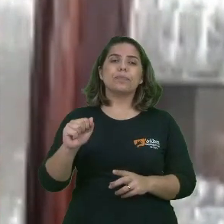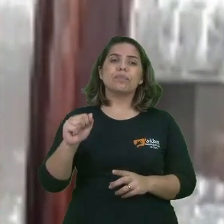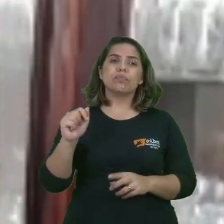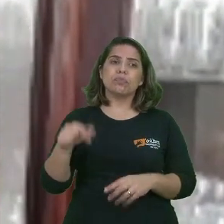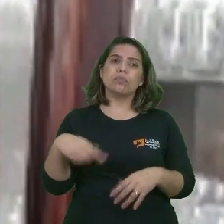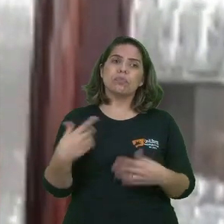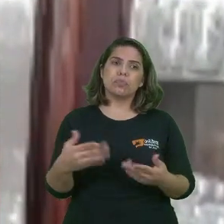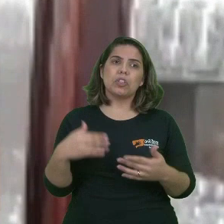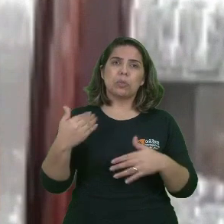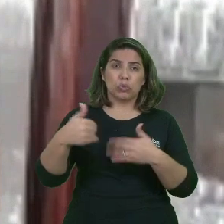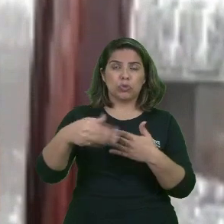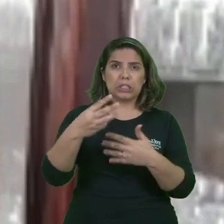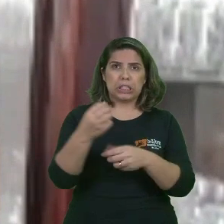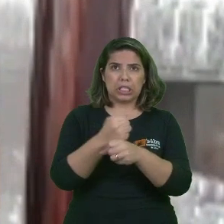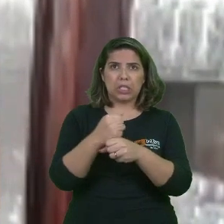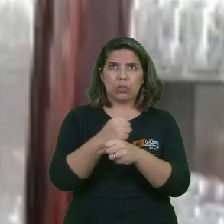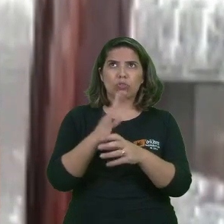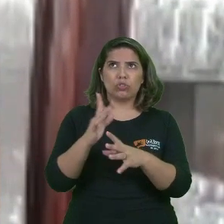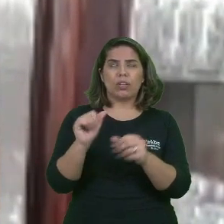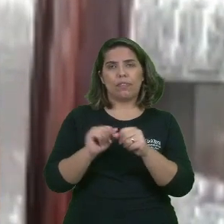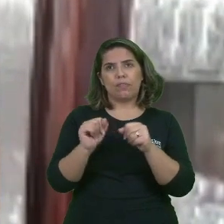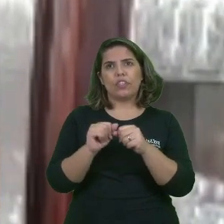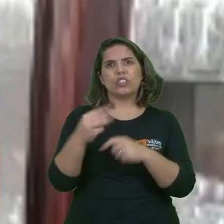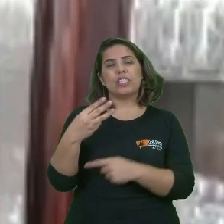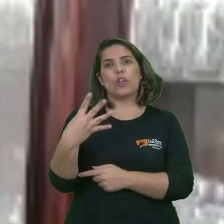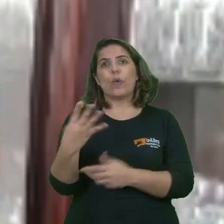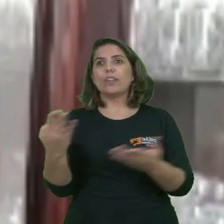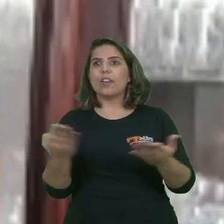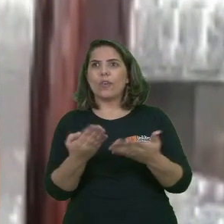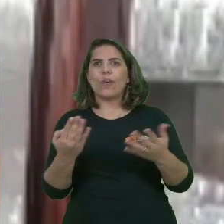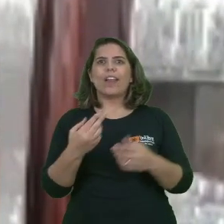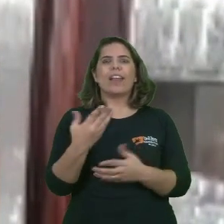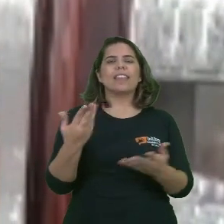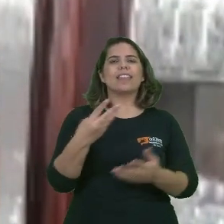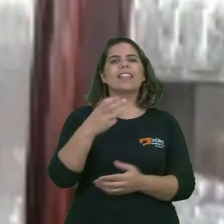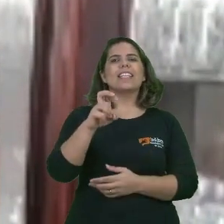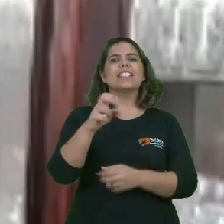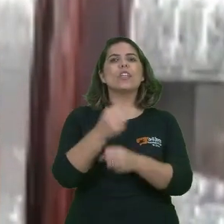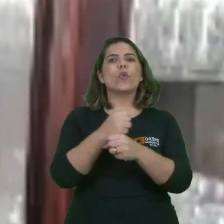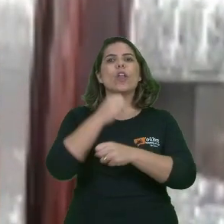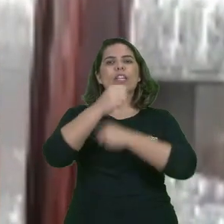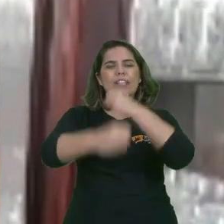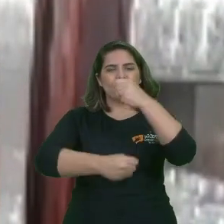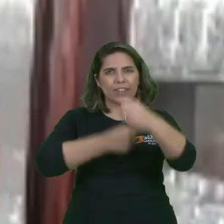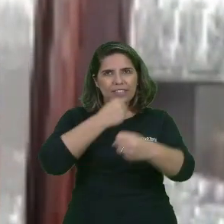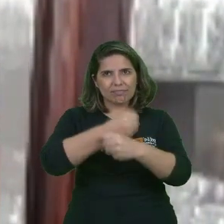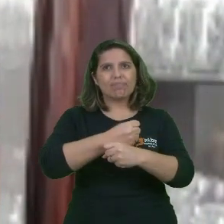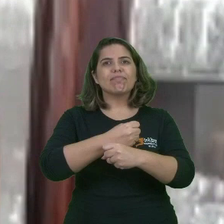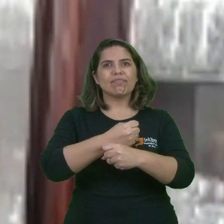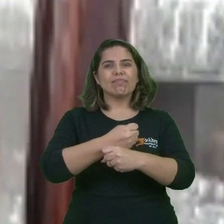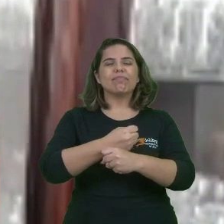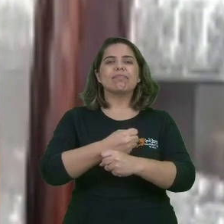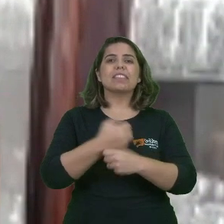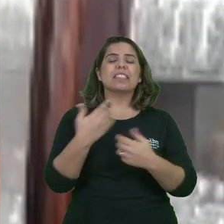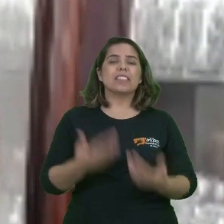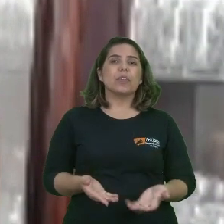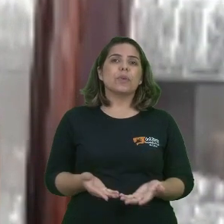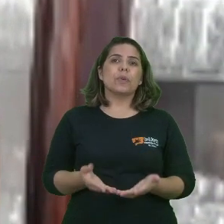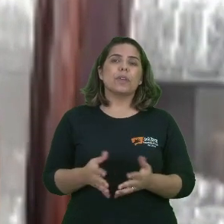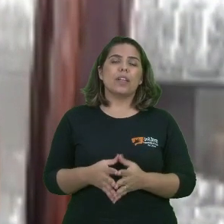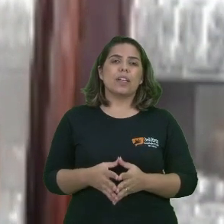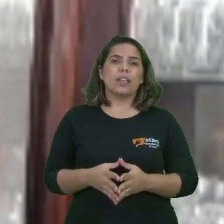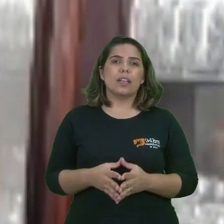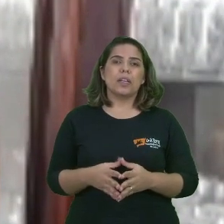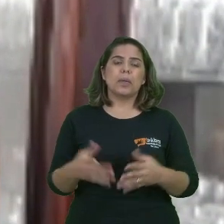achando dos 30 anos né vai completar 35 no ano que vem então Elas